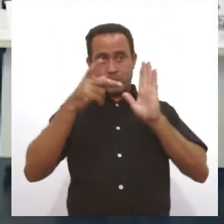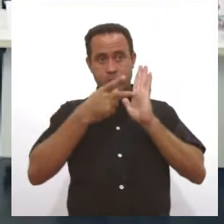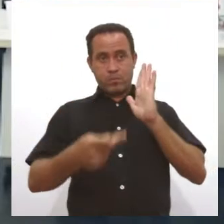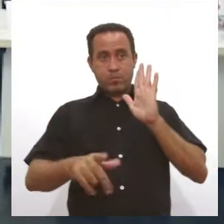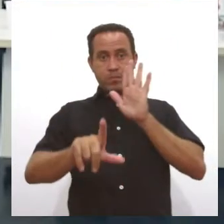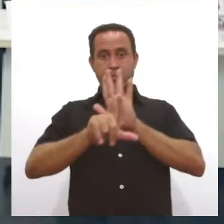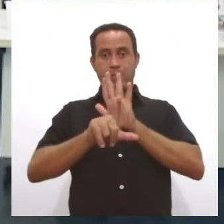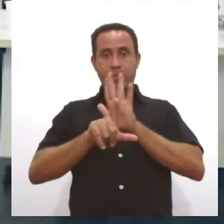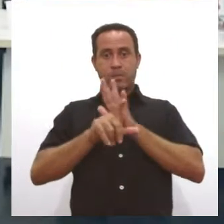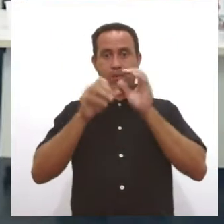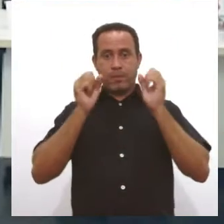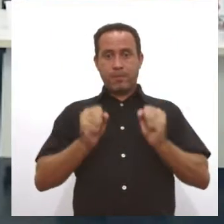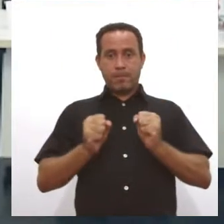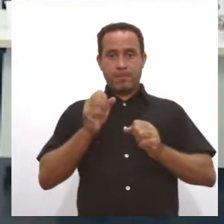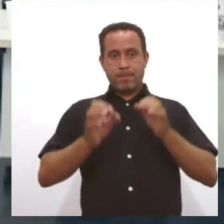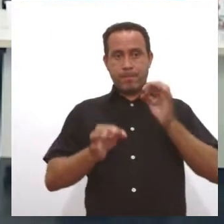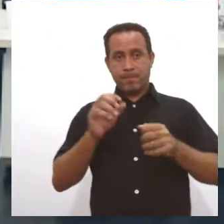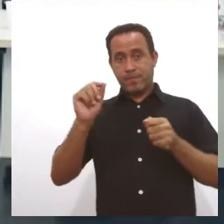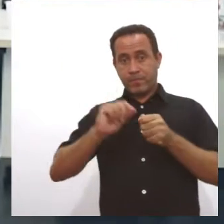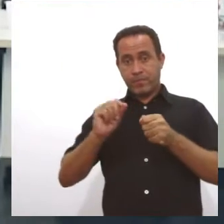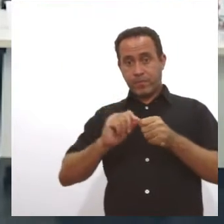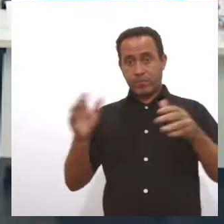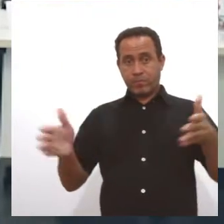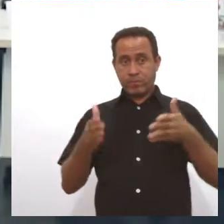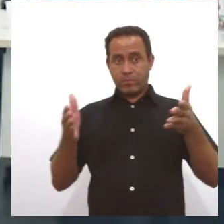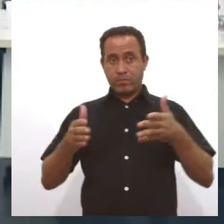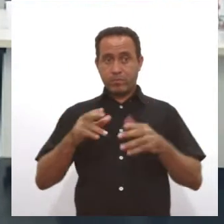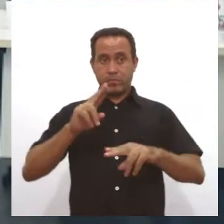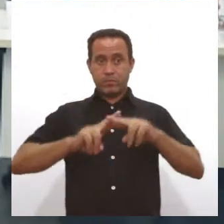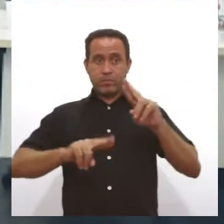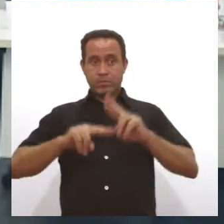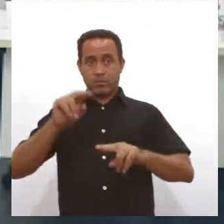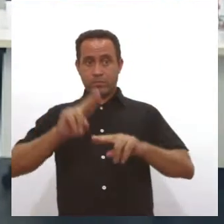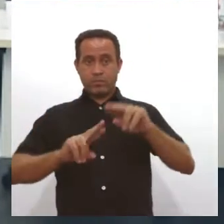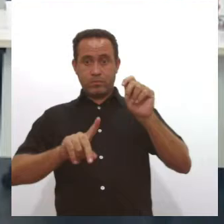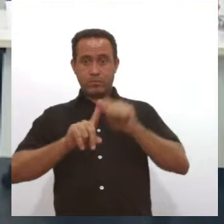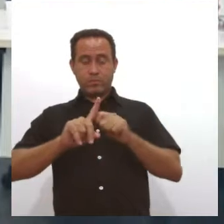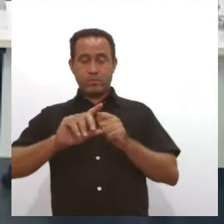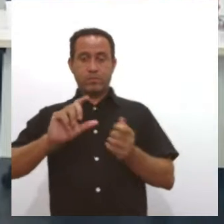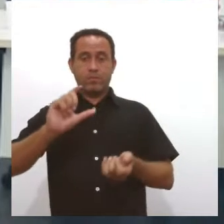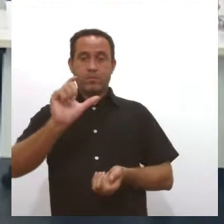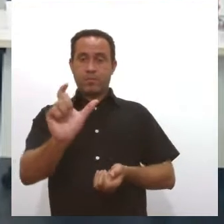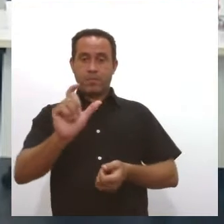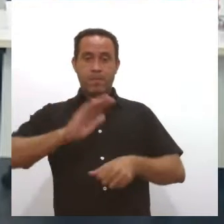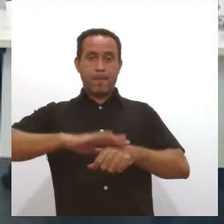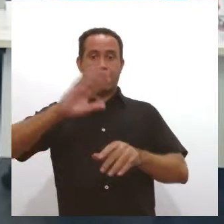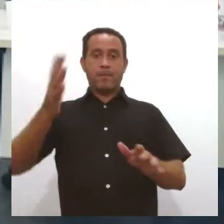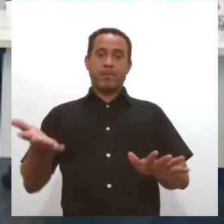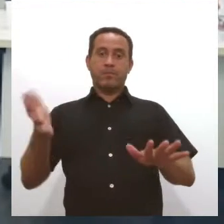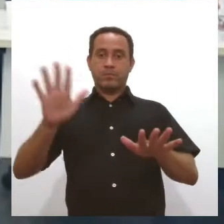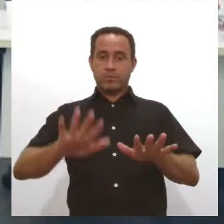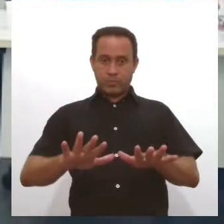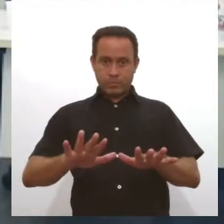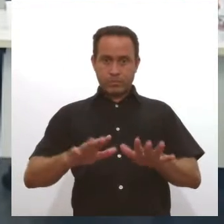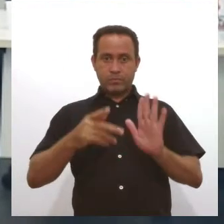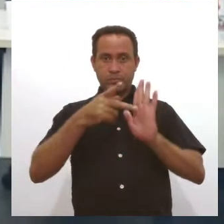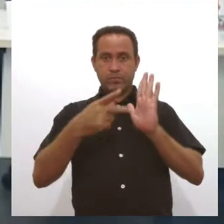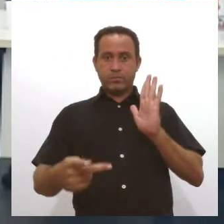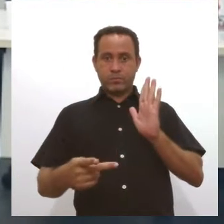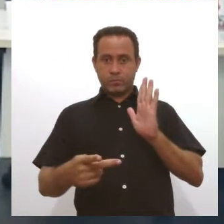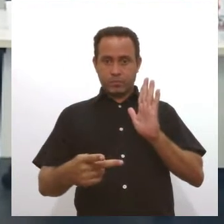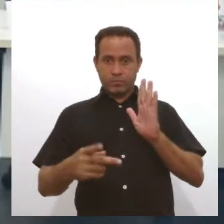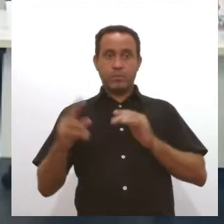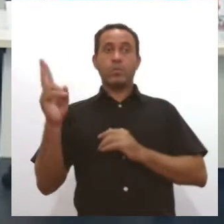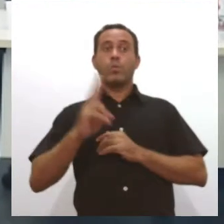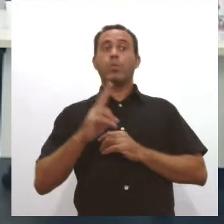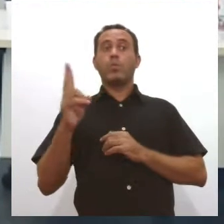Poder Executivo que prorroga até o mês de julho deste ano o Cartão Mais Inclusão. Vale lembrar que este é um programa de caráter